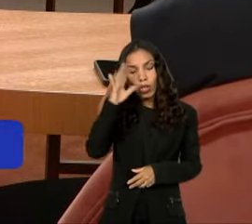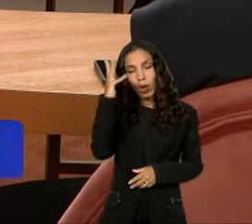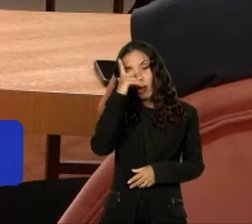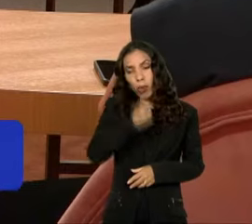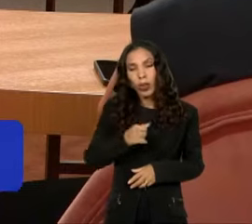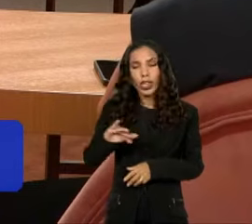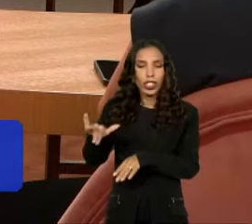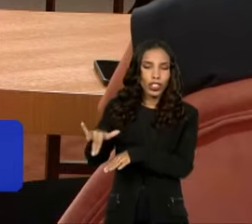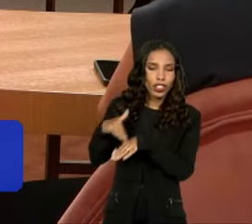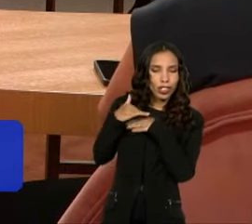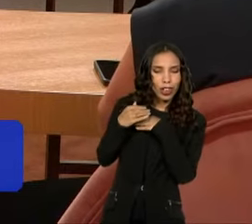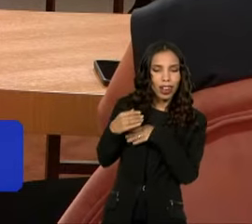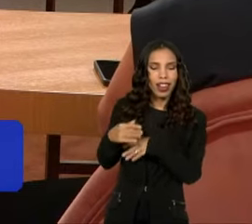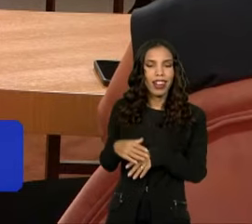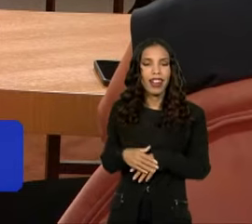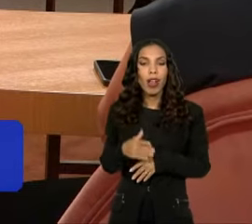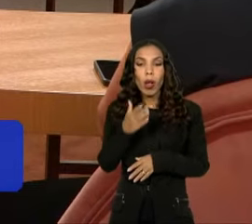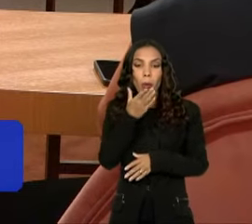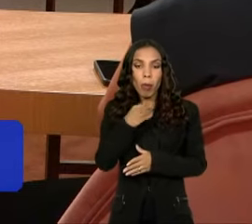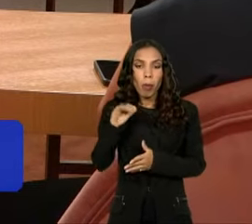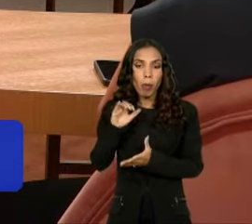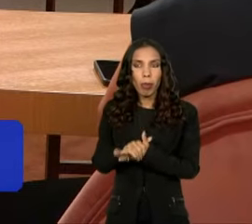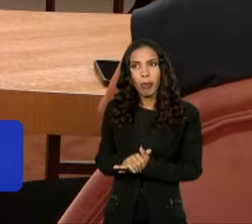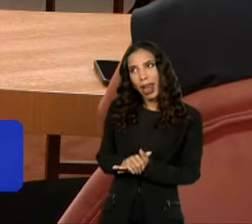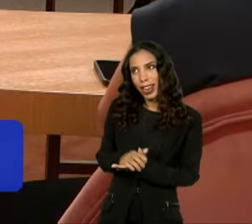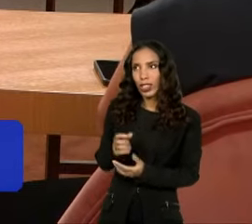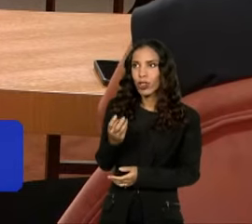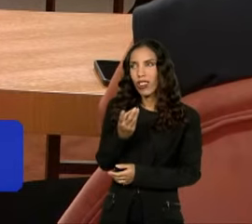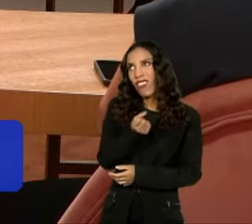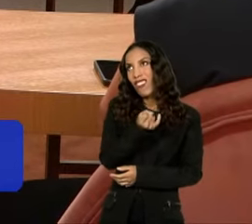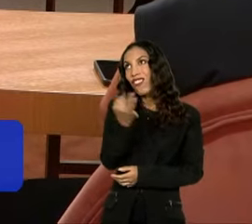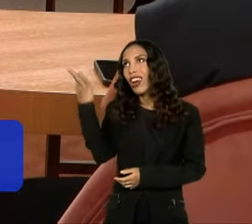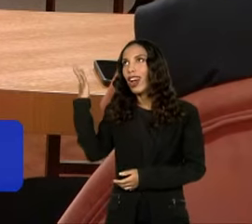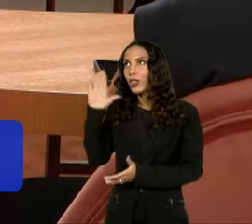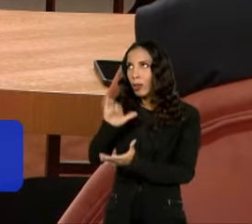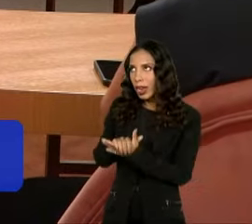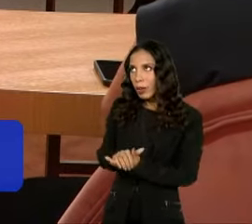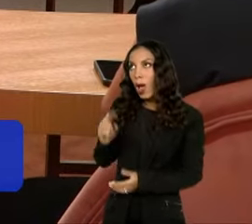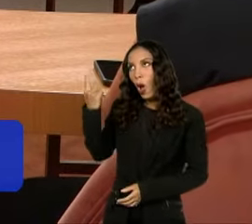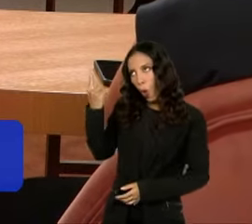que me contaram, que até um dos meus maridos é ótimo.